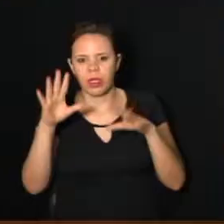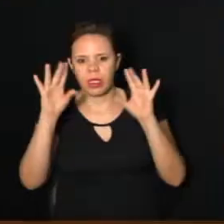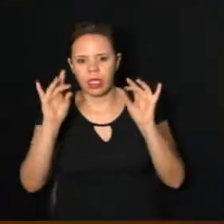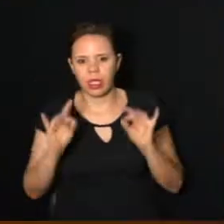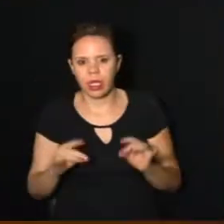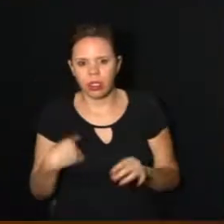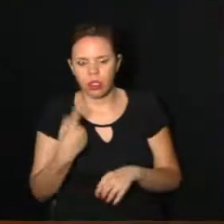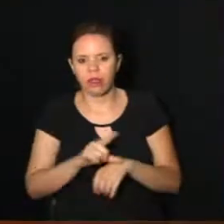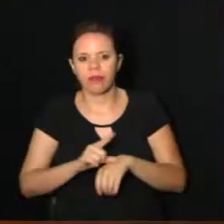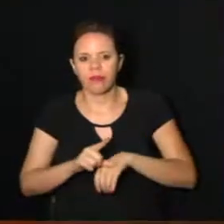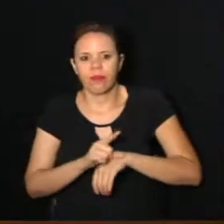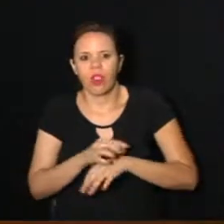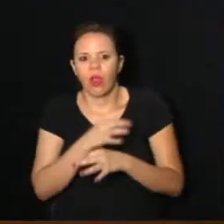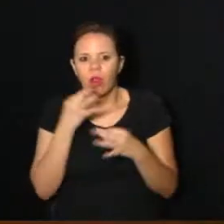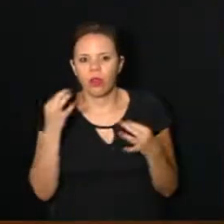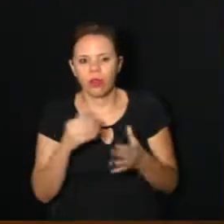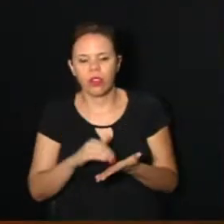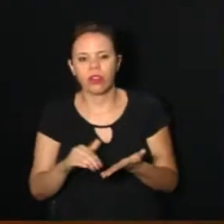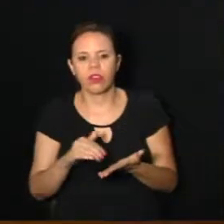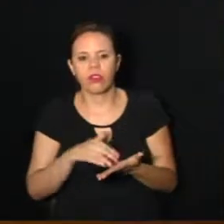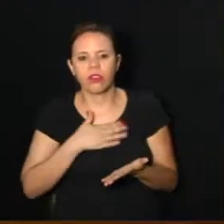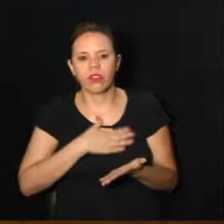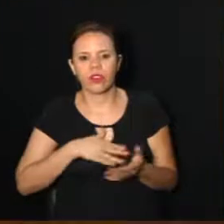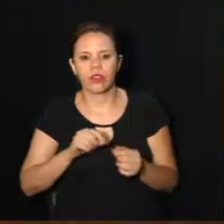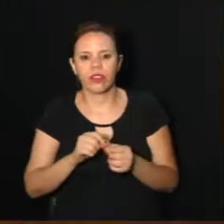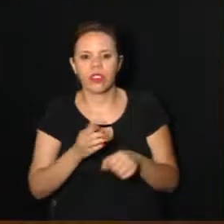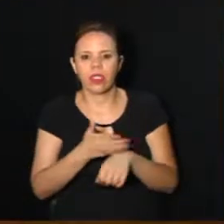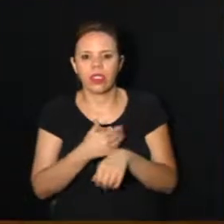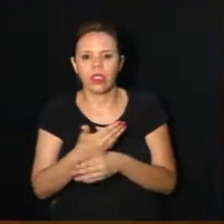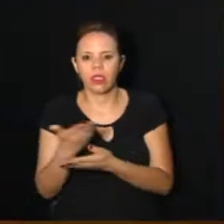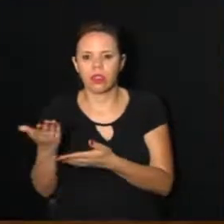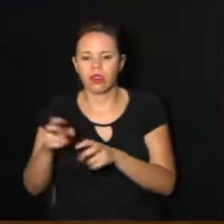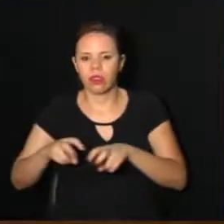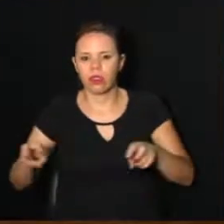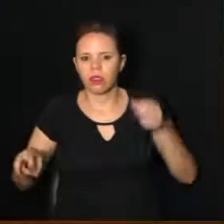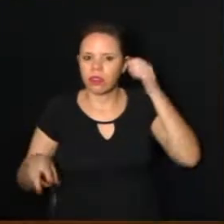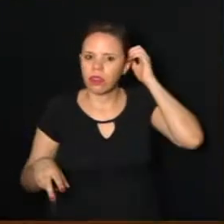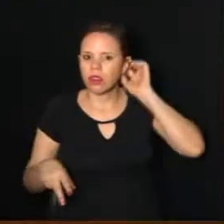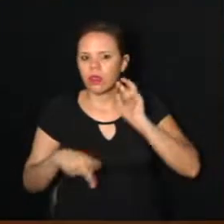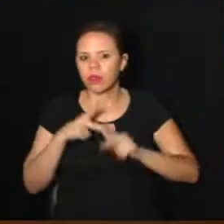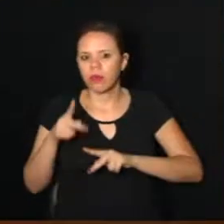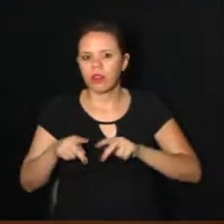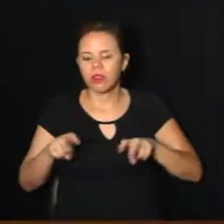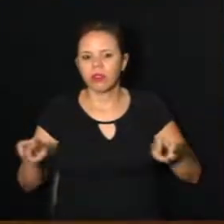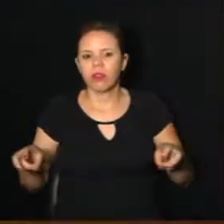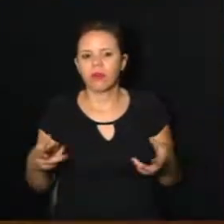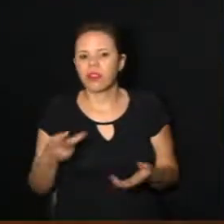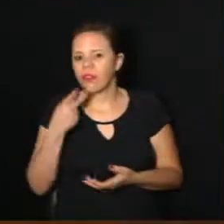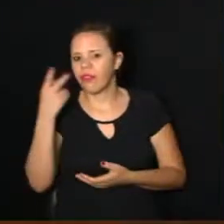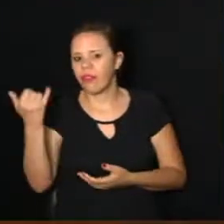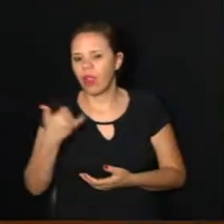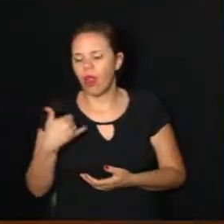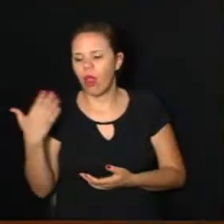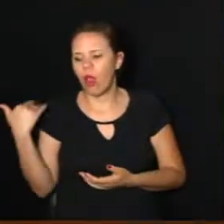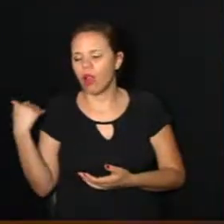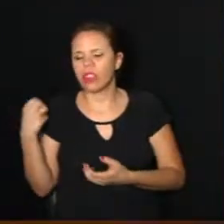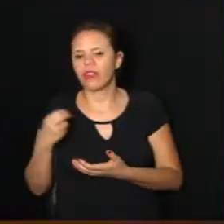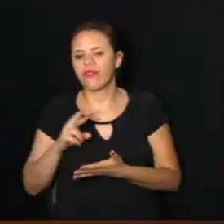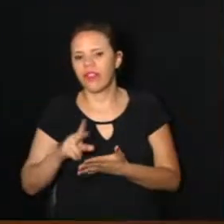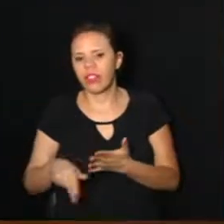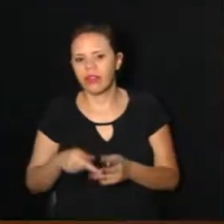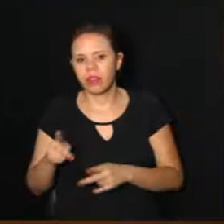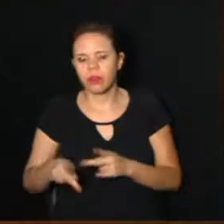nossa legislação. Tá bem? Ótimo. Secretário, eu gostaria de fazer, antes de passar a palavra aos componentes da mesa, o senhor falou diversas